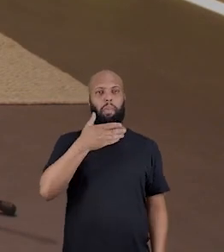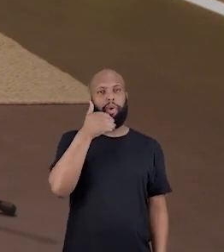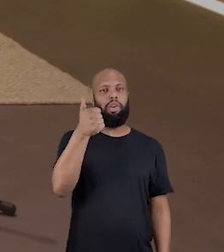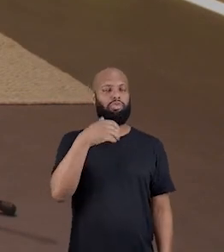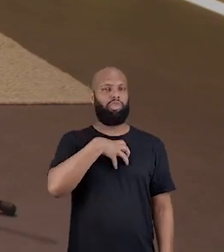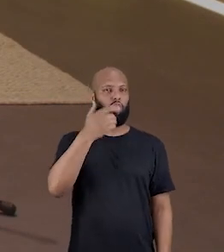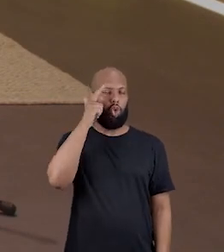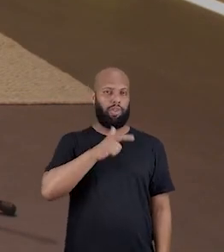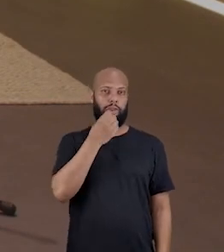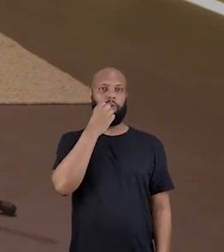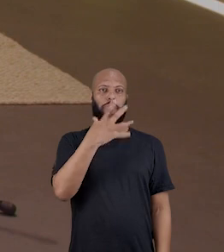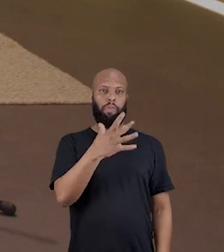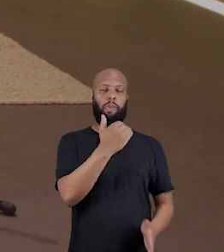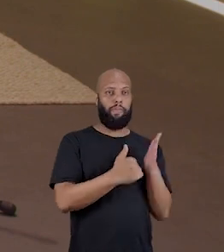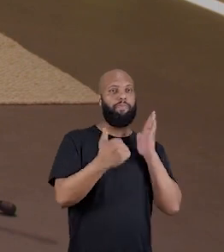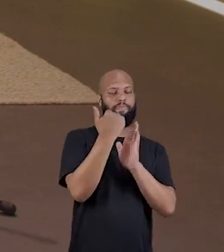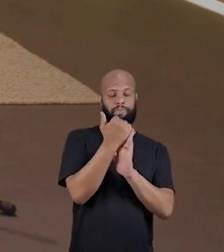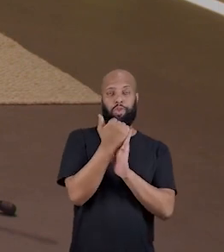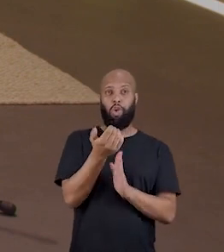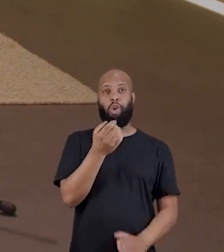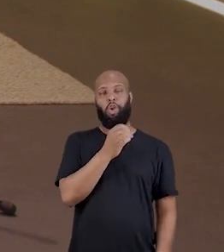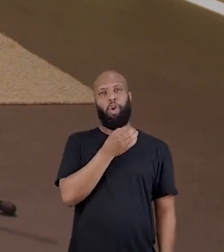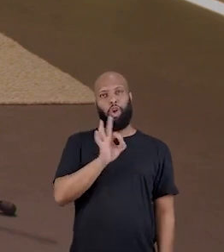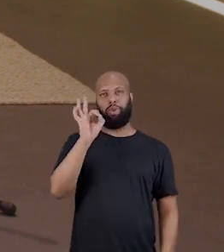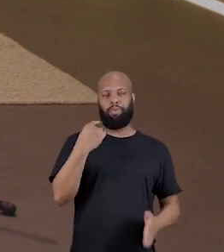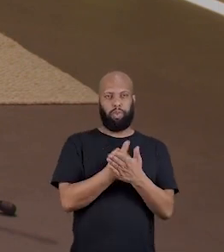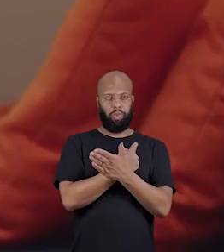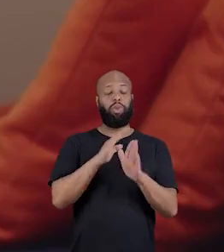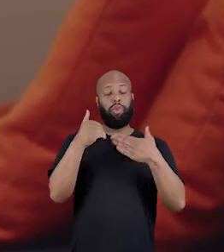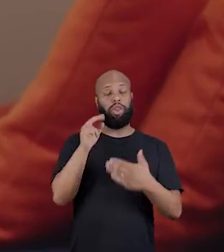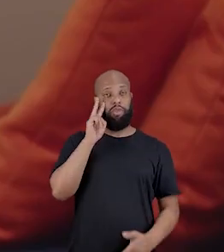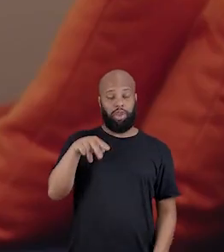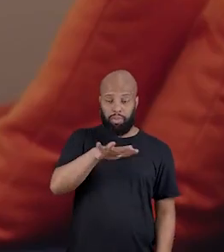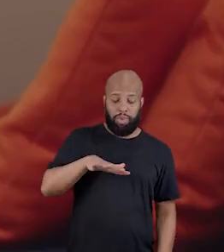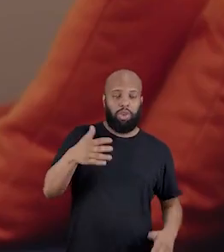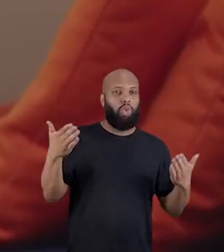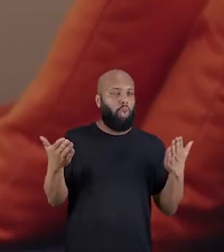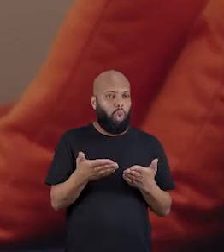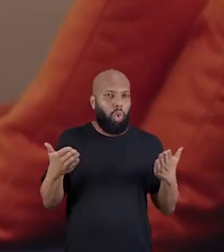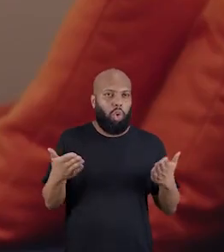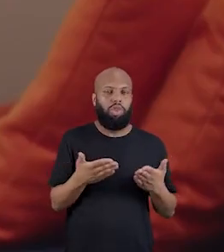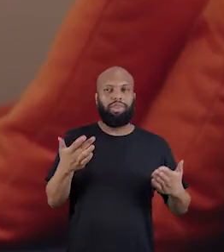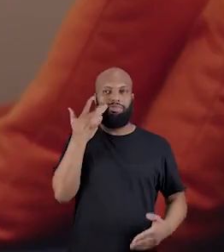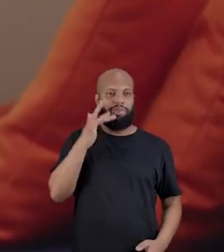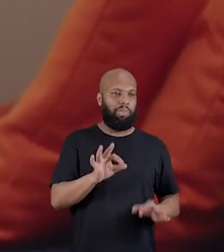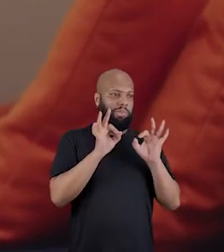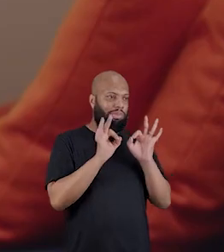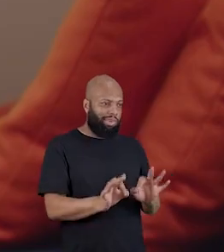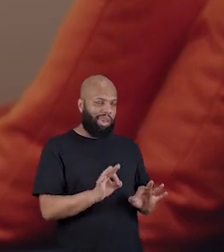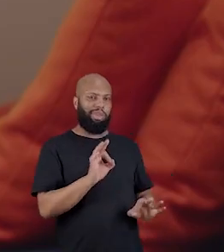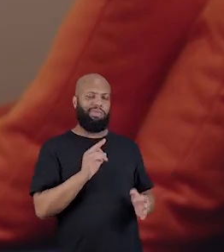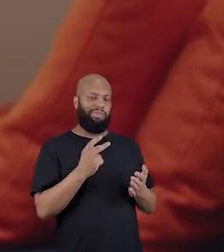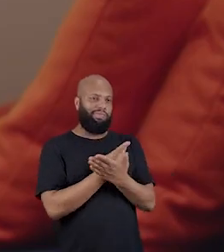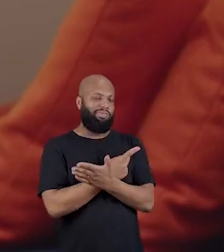para a gente alcançar os melhores resultados? Ótimo ponto. Fê, quando a gente vê o ambiente que a gente está hoje, um ambiente de